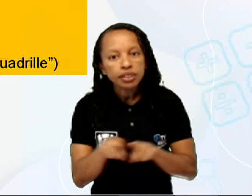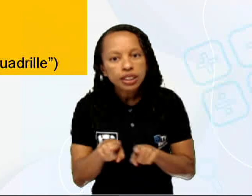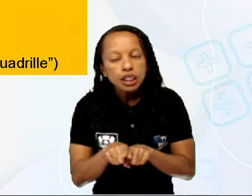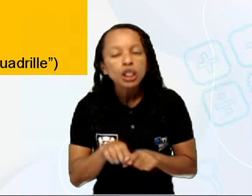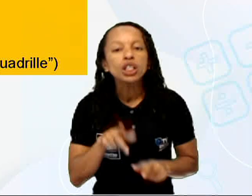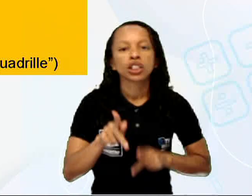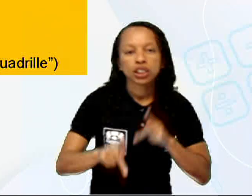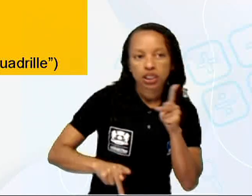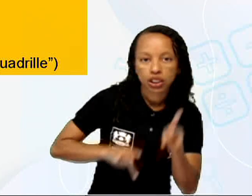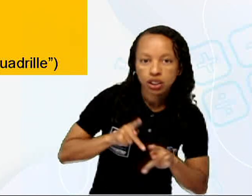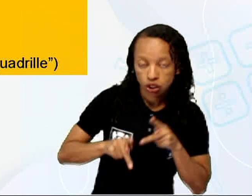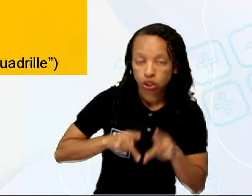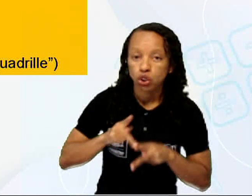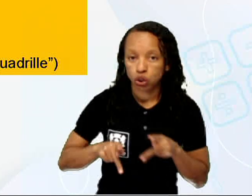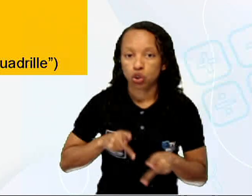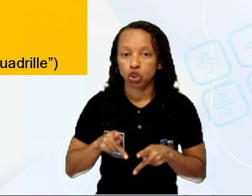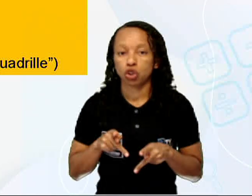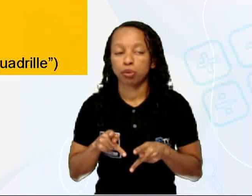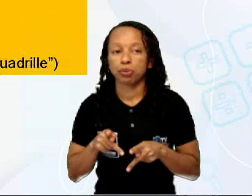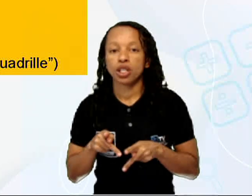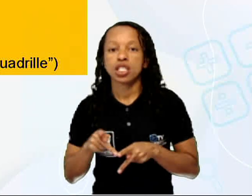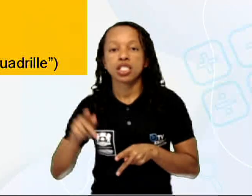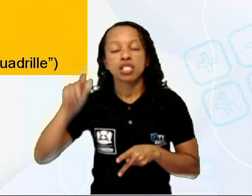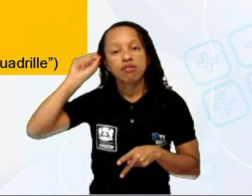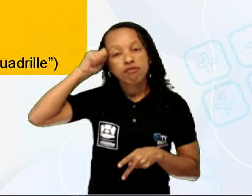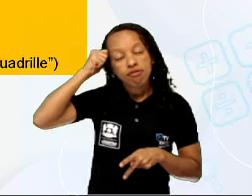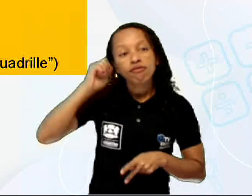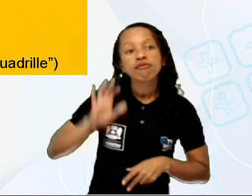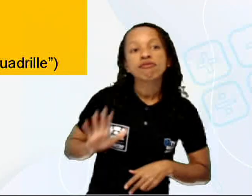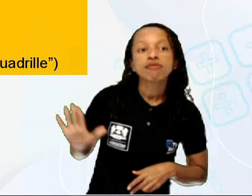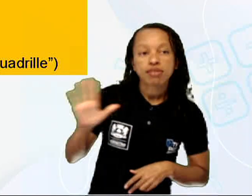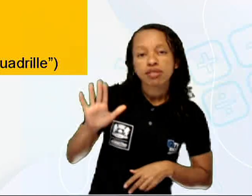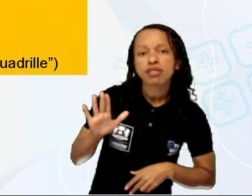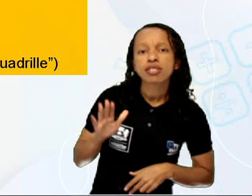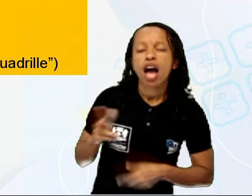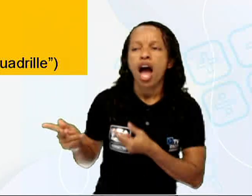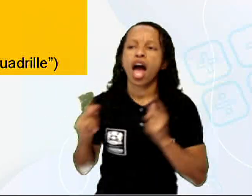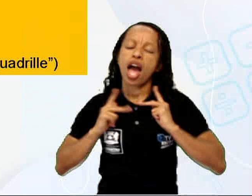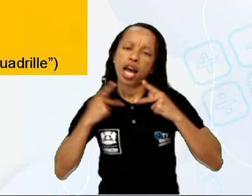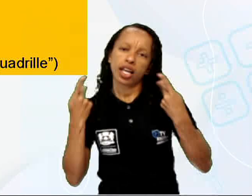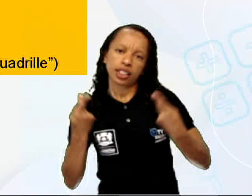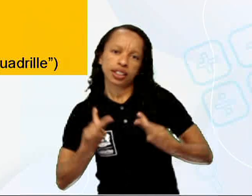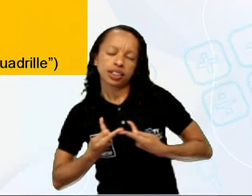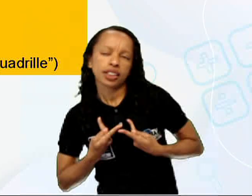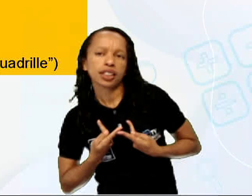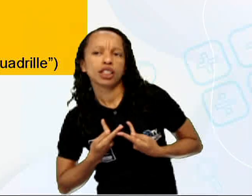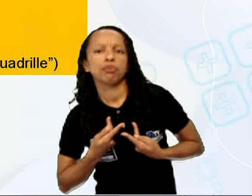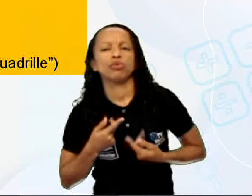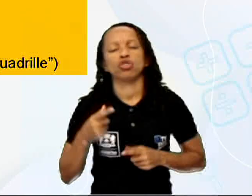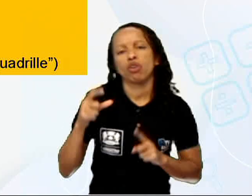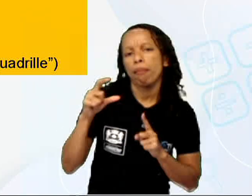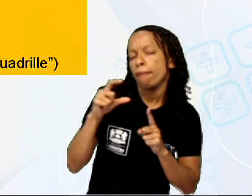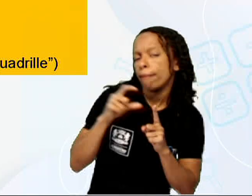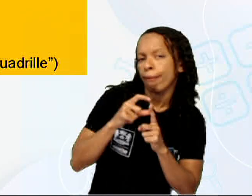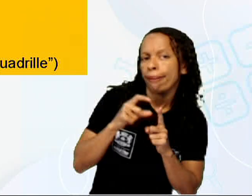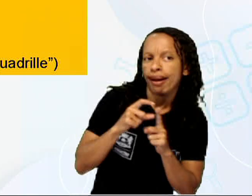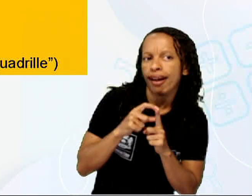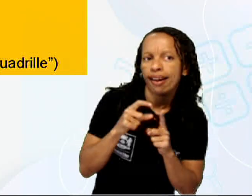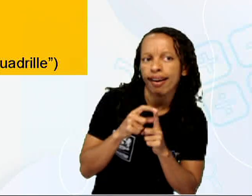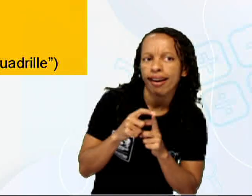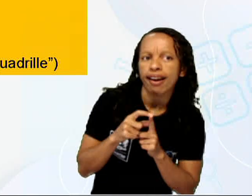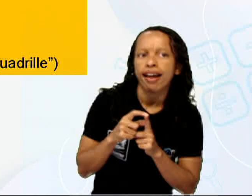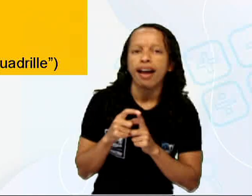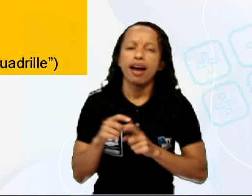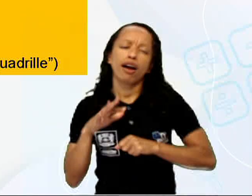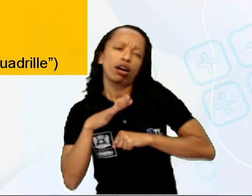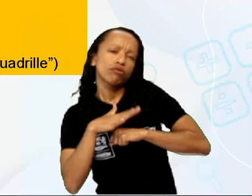né, palavras como dengo, cafuné, moleque, cachaça, fubá, a feijoada, aquele acarajé com